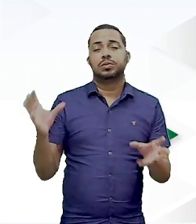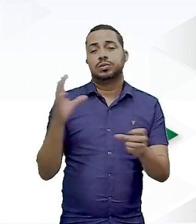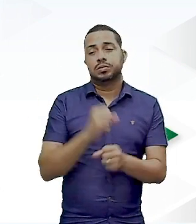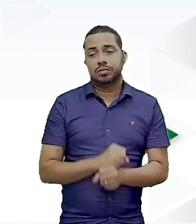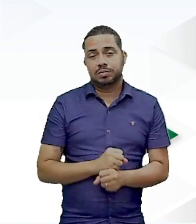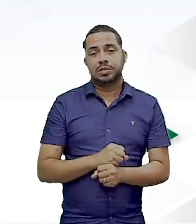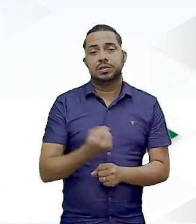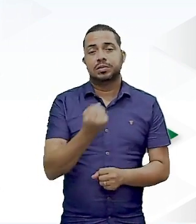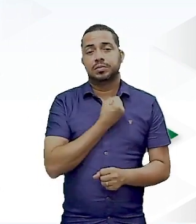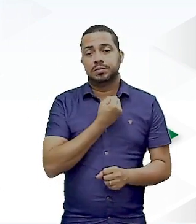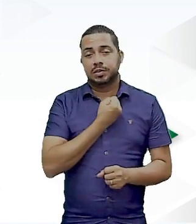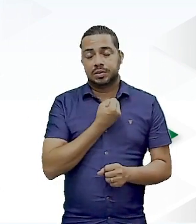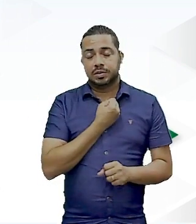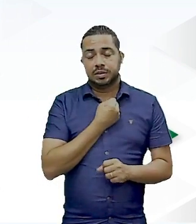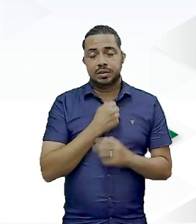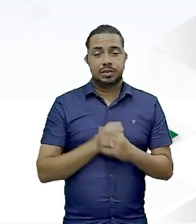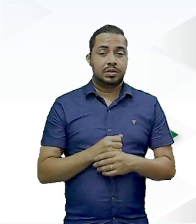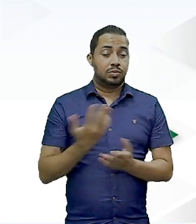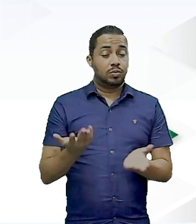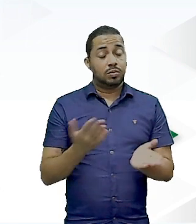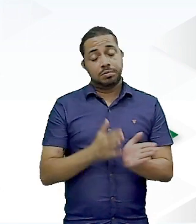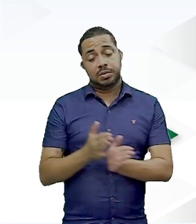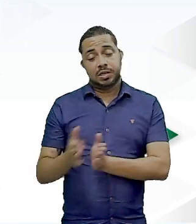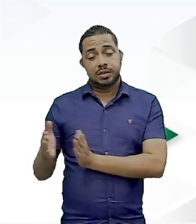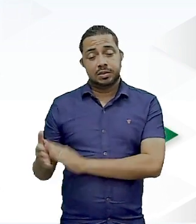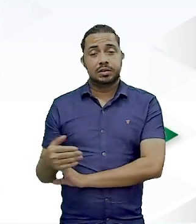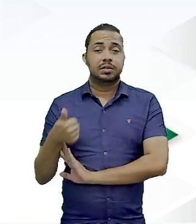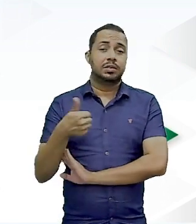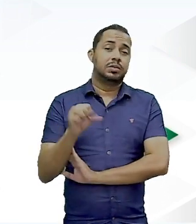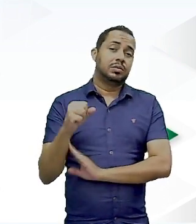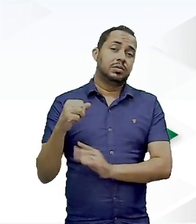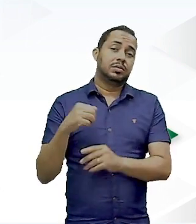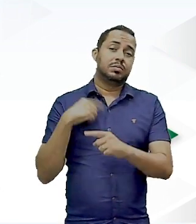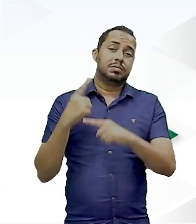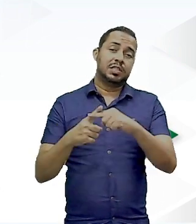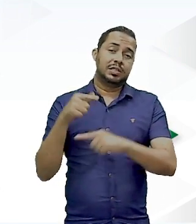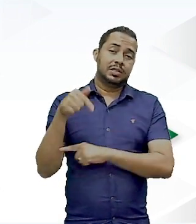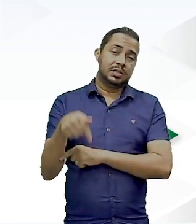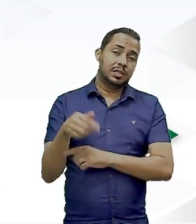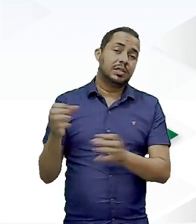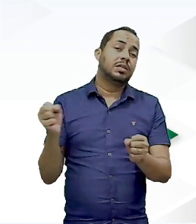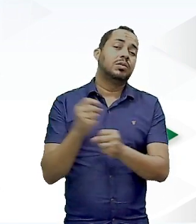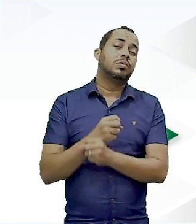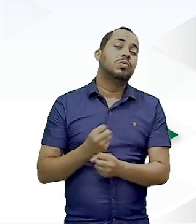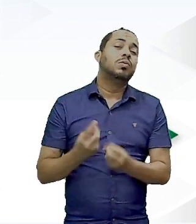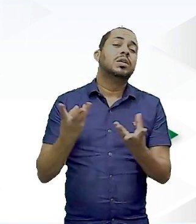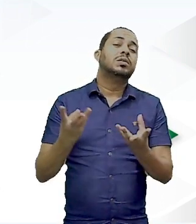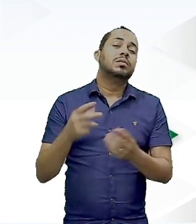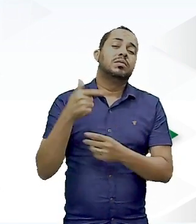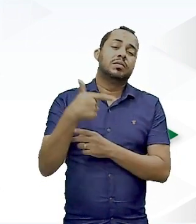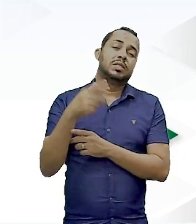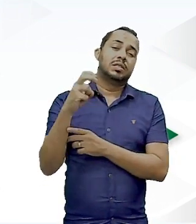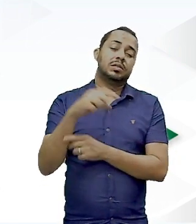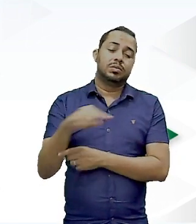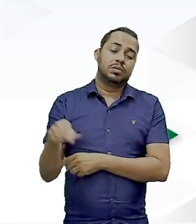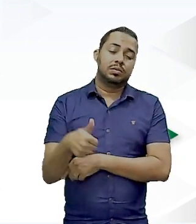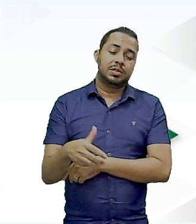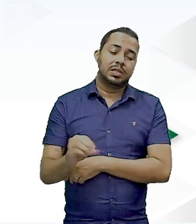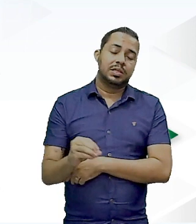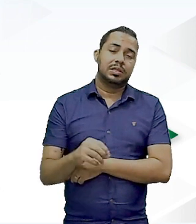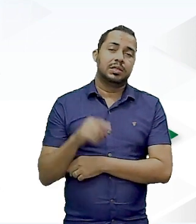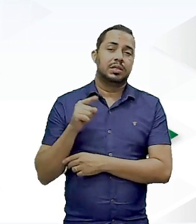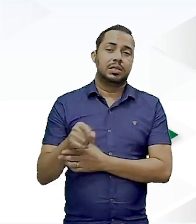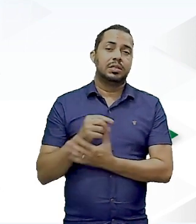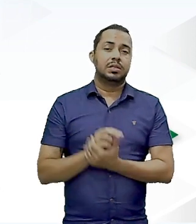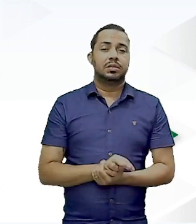os numeradores ou as partes. 18 mais 7 vai dar quanto? 25 sobre 10. 25 sobre